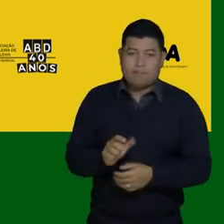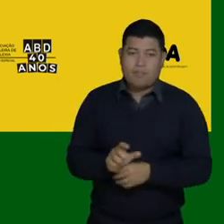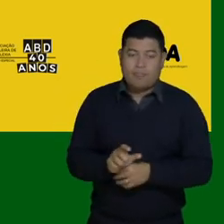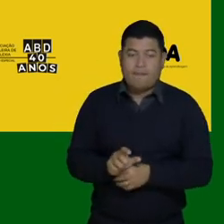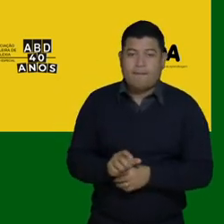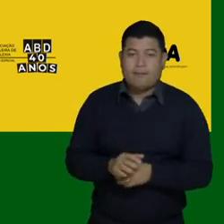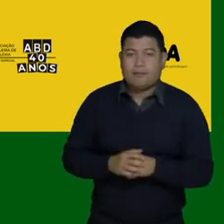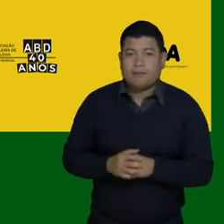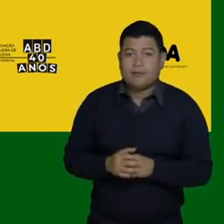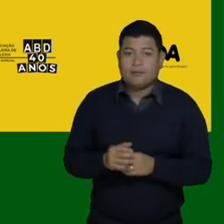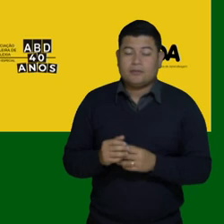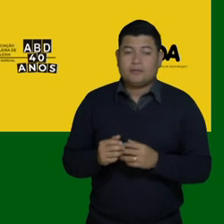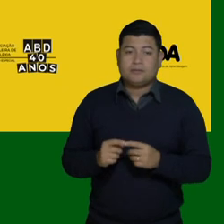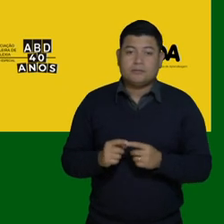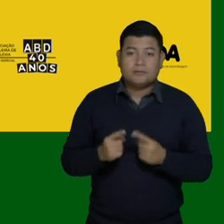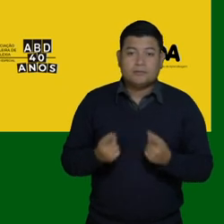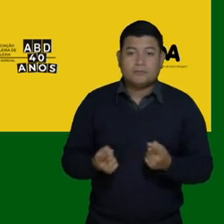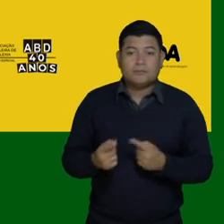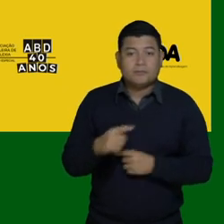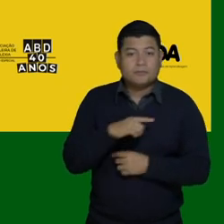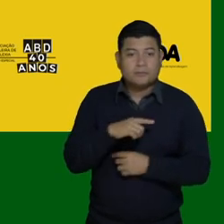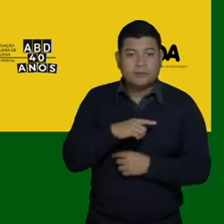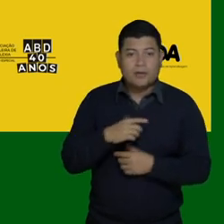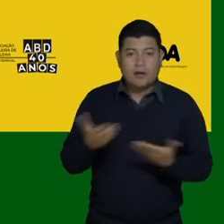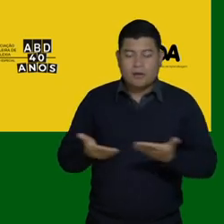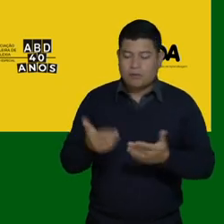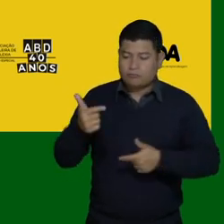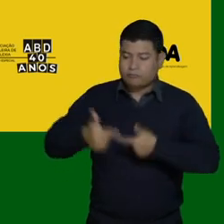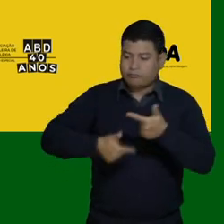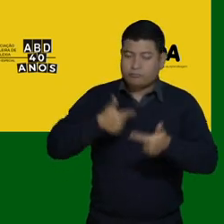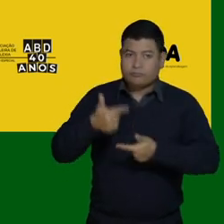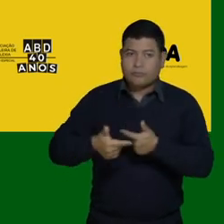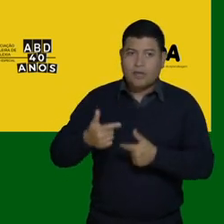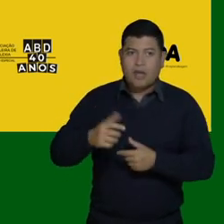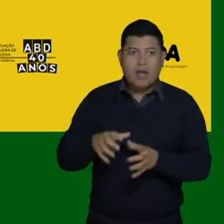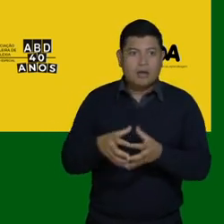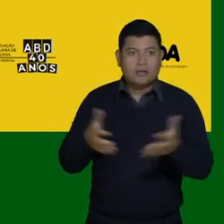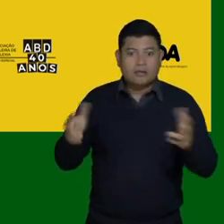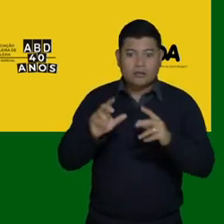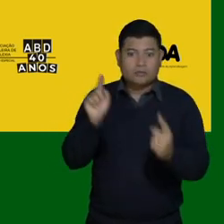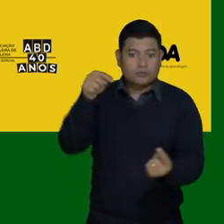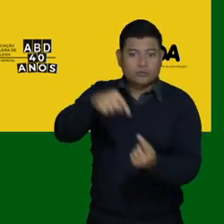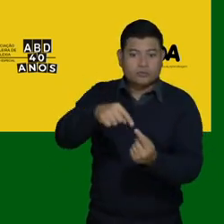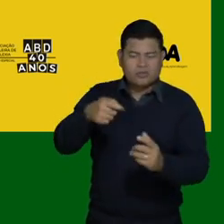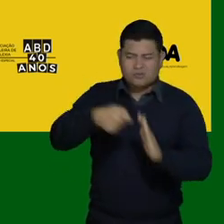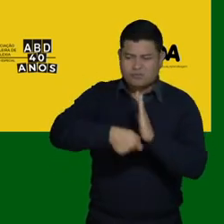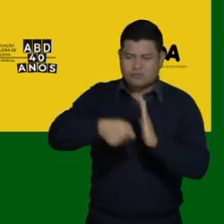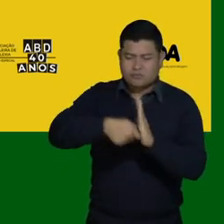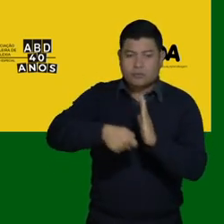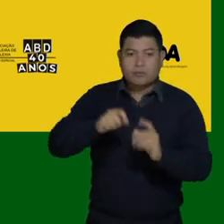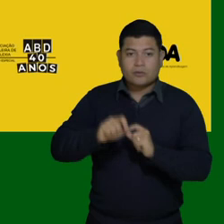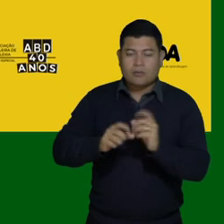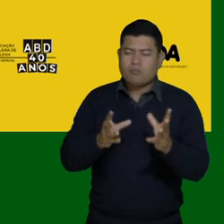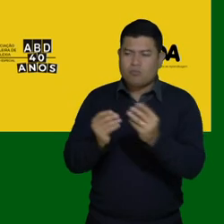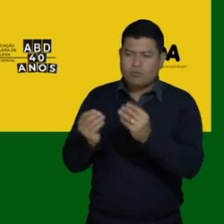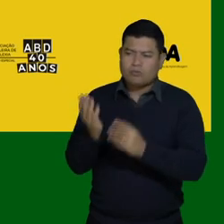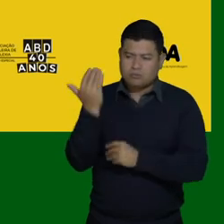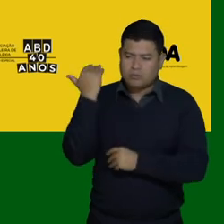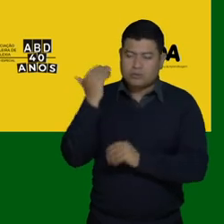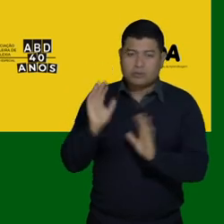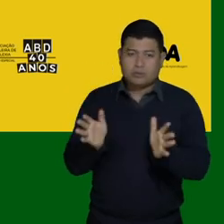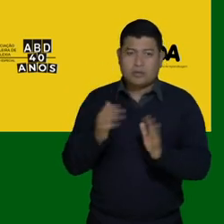ter o alcance ocupacional que agora a nossa grande luta porque a gente já teve muitas lutas né do